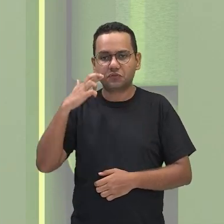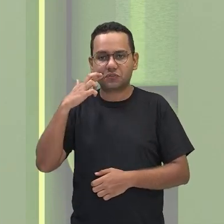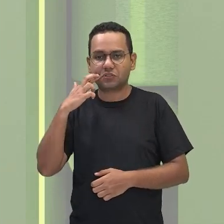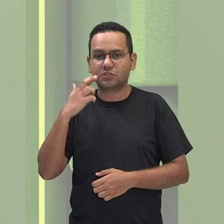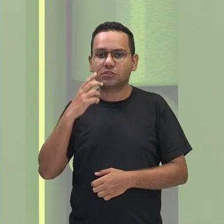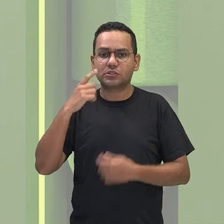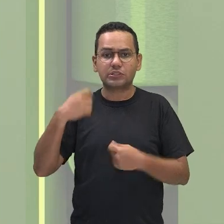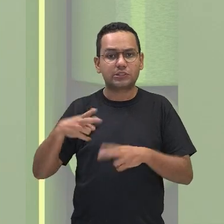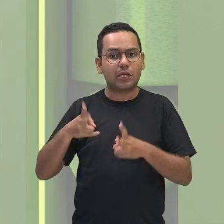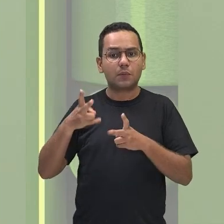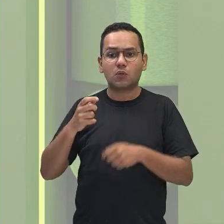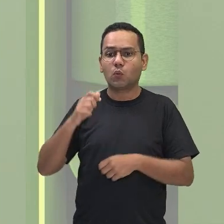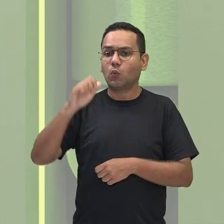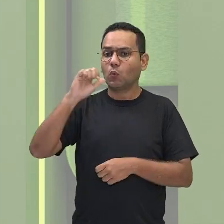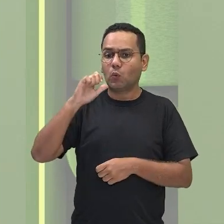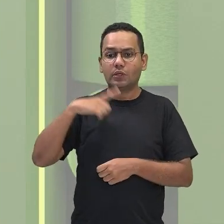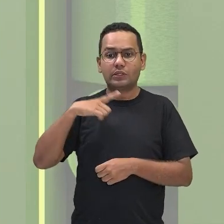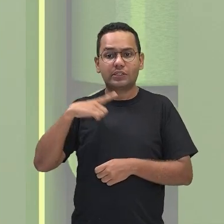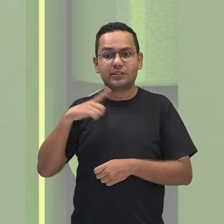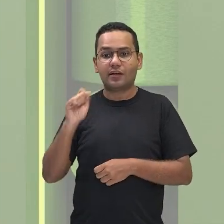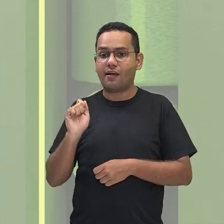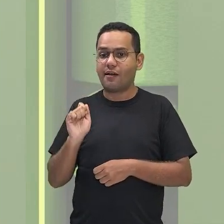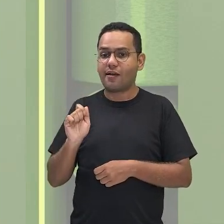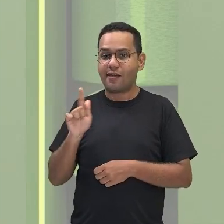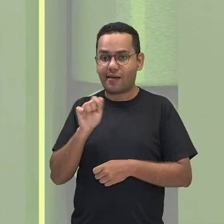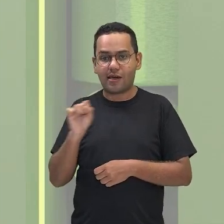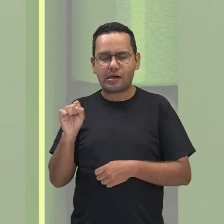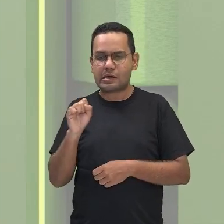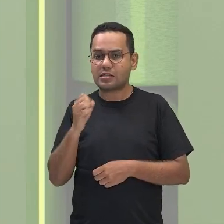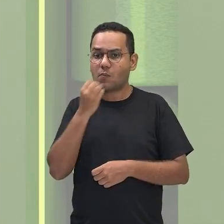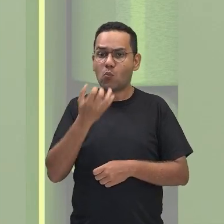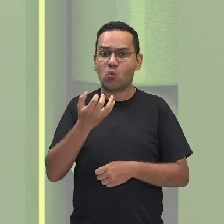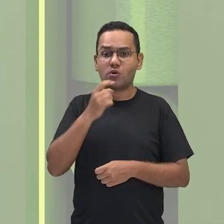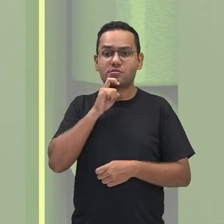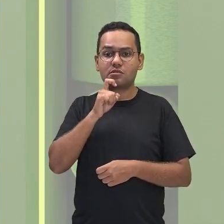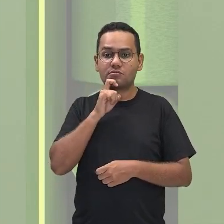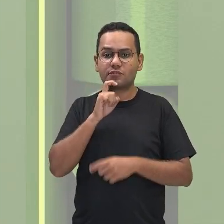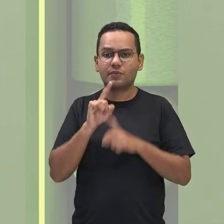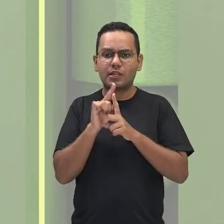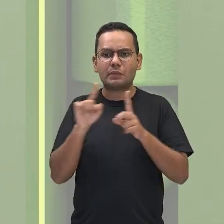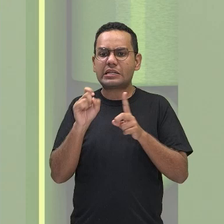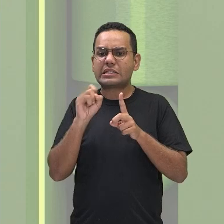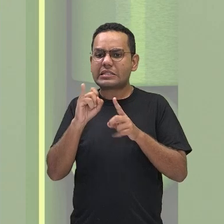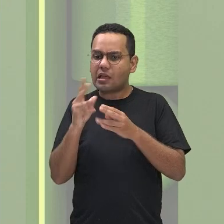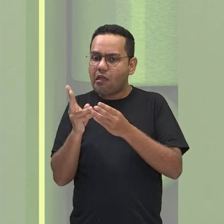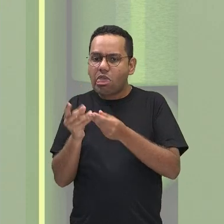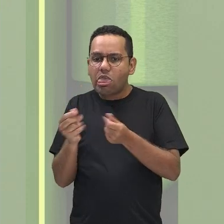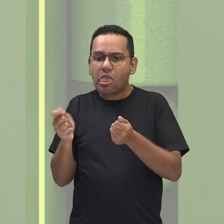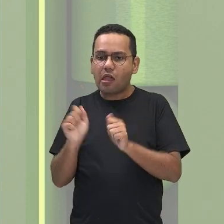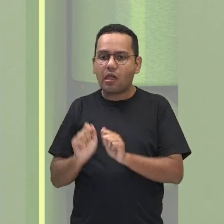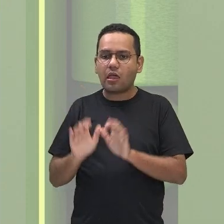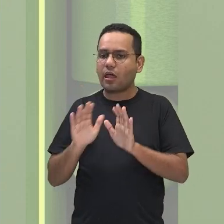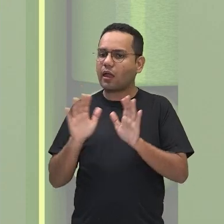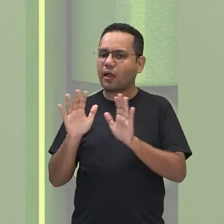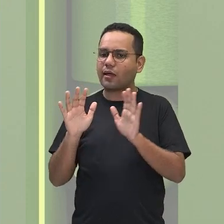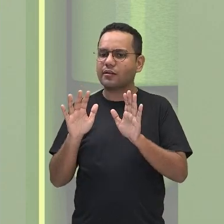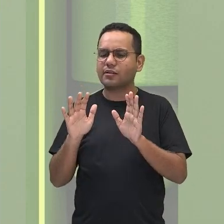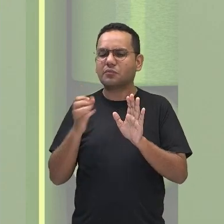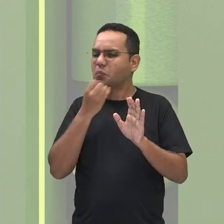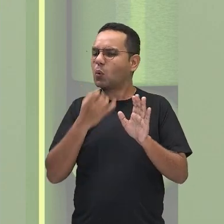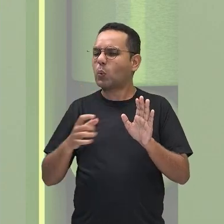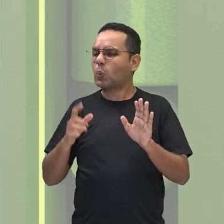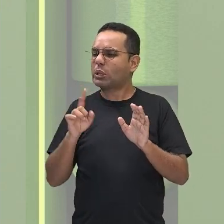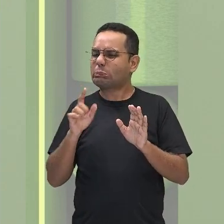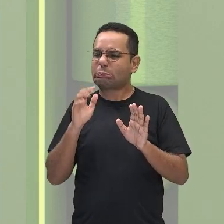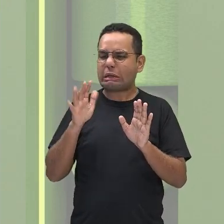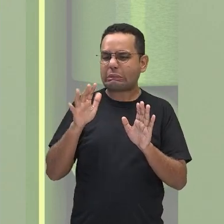bebida sempre, né, quando ela está com gás e bem gelada. Depois que perde o gás, ela não fica muito mais saborosa. Então é uma mistura ali que tem